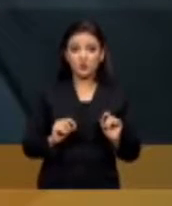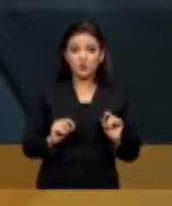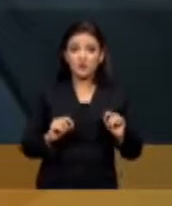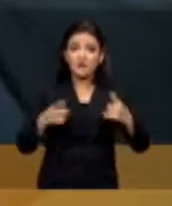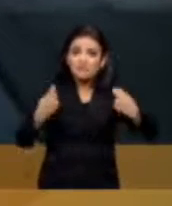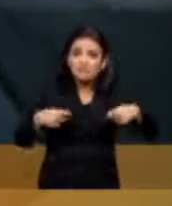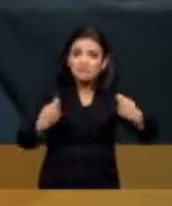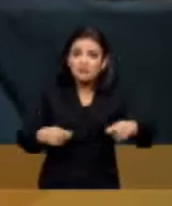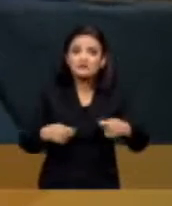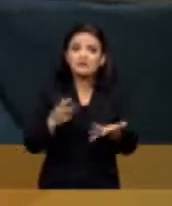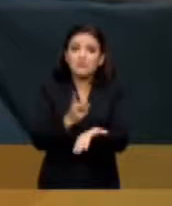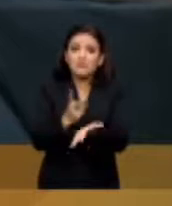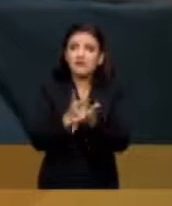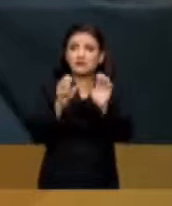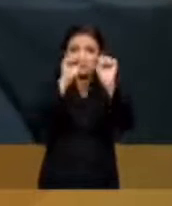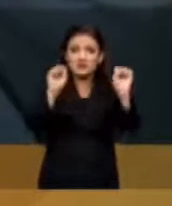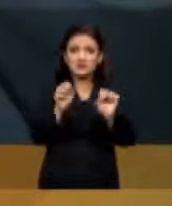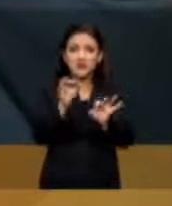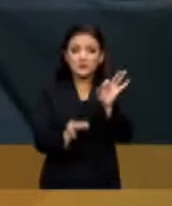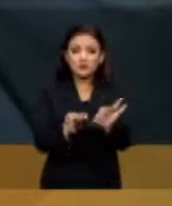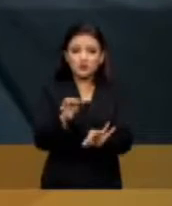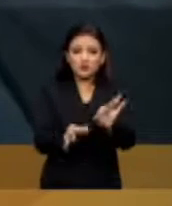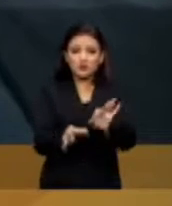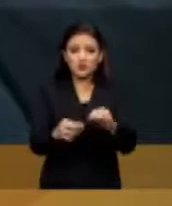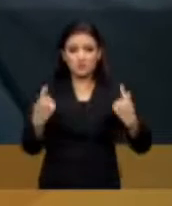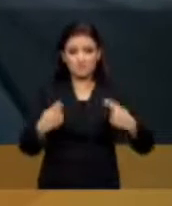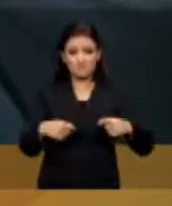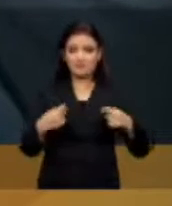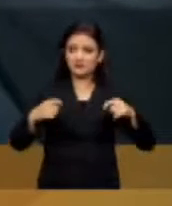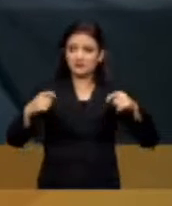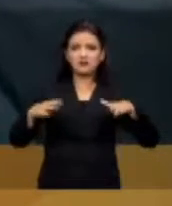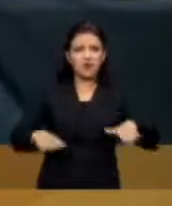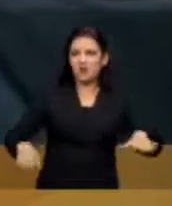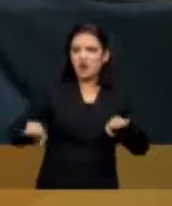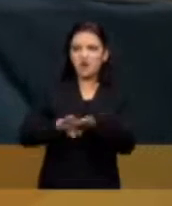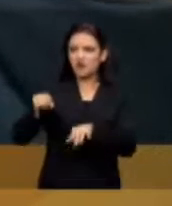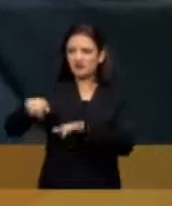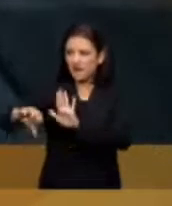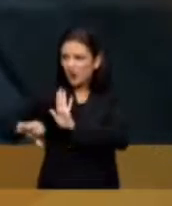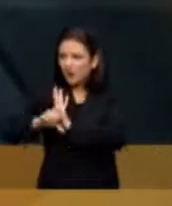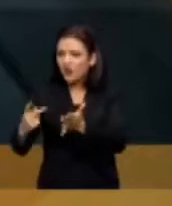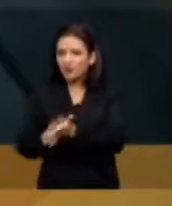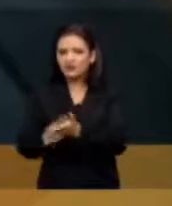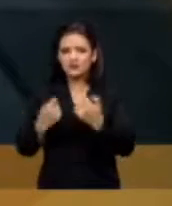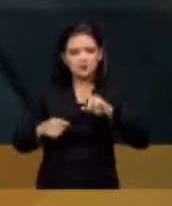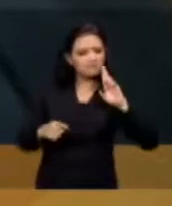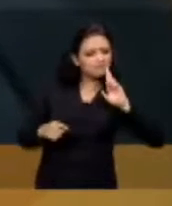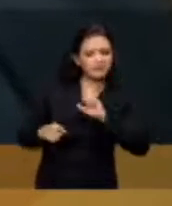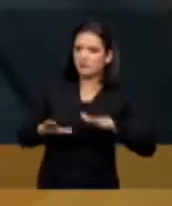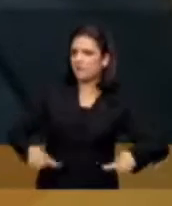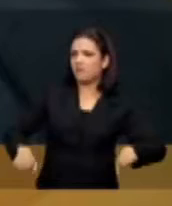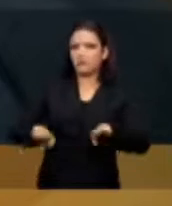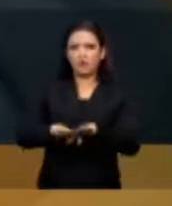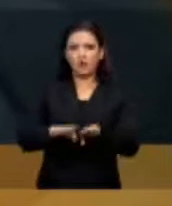é necessário que o sistema jurídico responda na medida e na proporção exata, sem